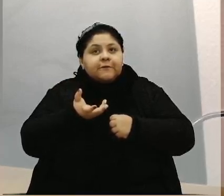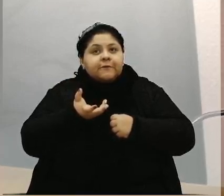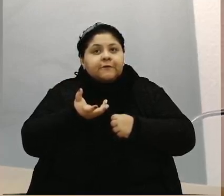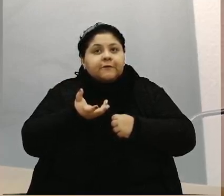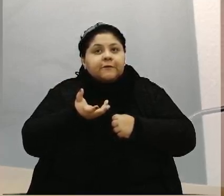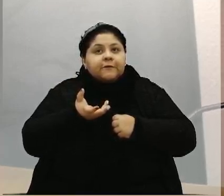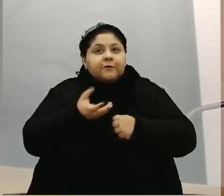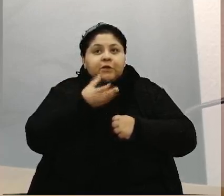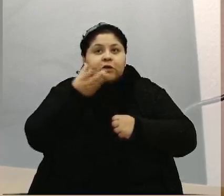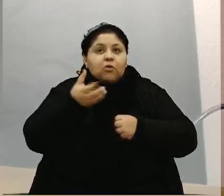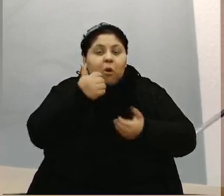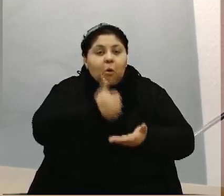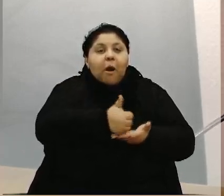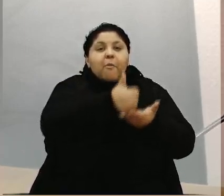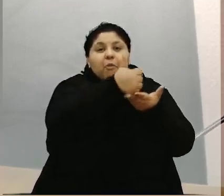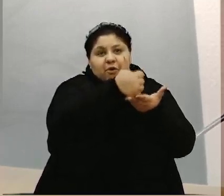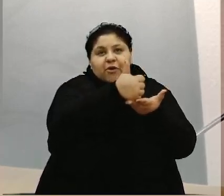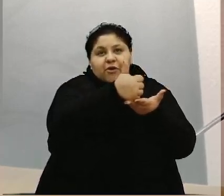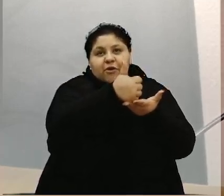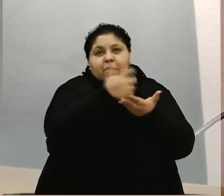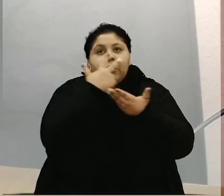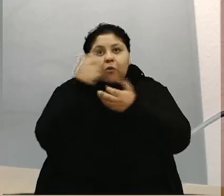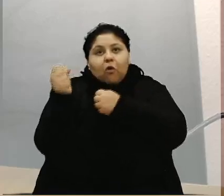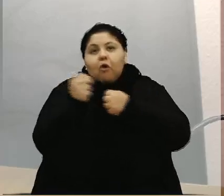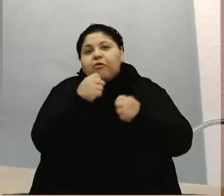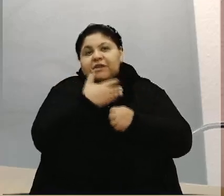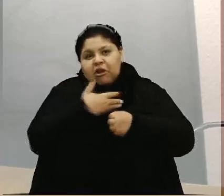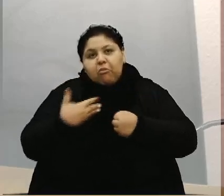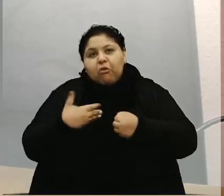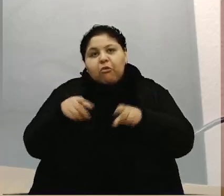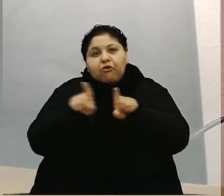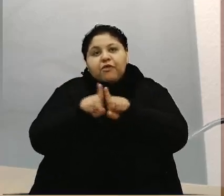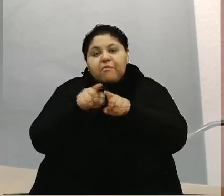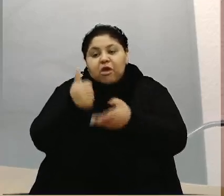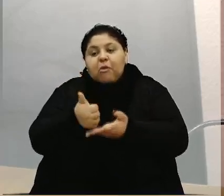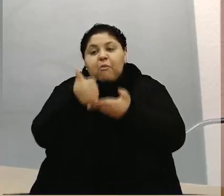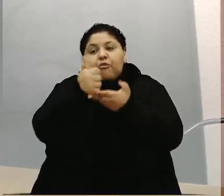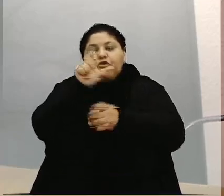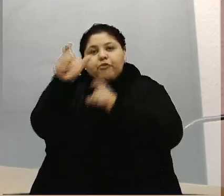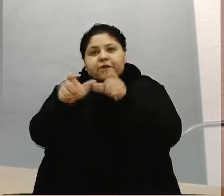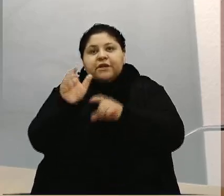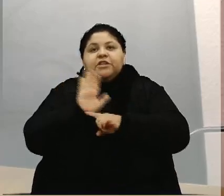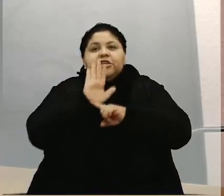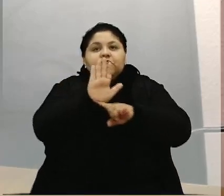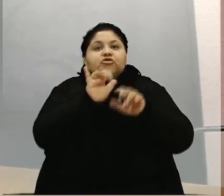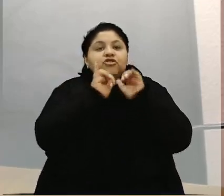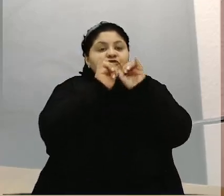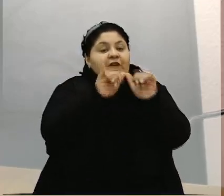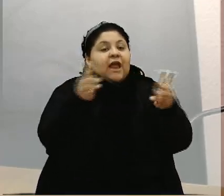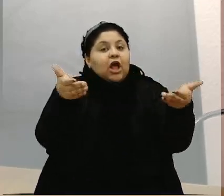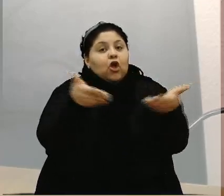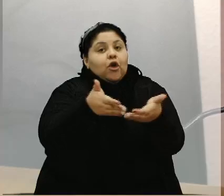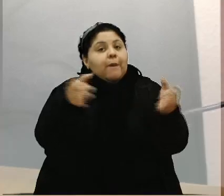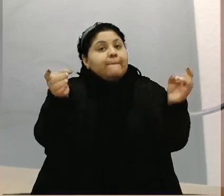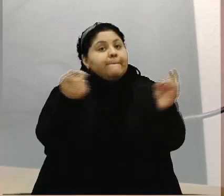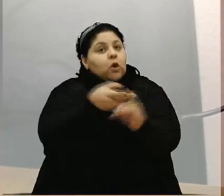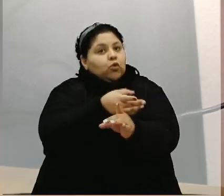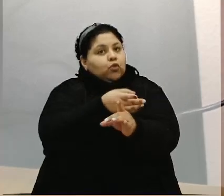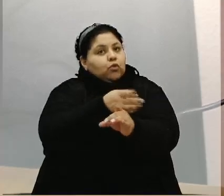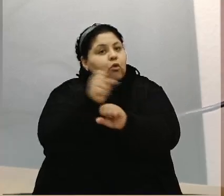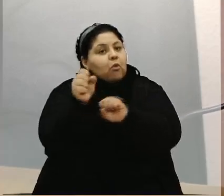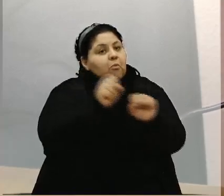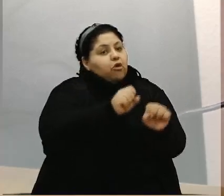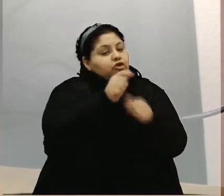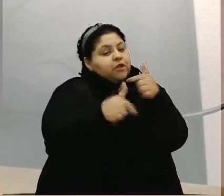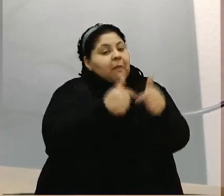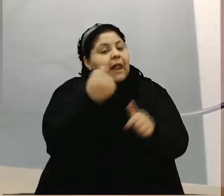fôssemos muletas, assim como o poder público também fosse uma muleta. Então essas pessoas a gente ajuda e fala, agora é com você. Mas aqueles que desejam